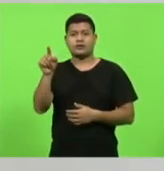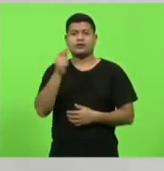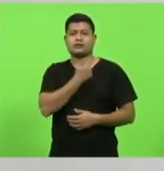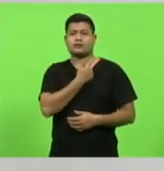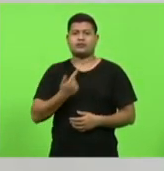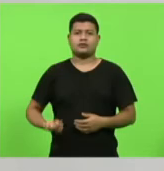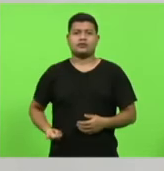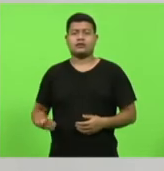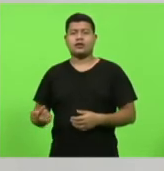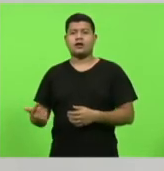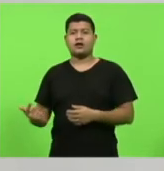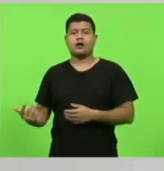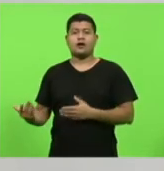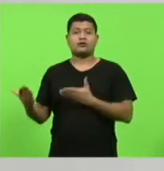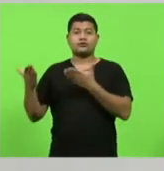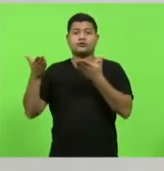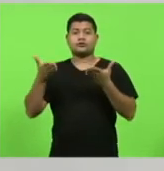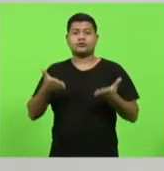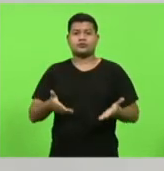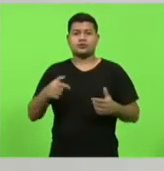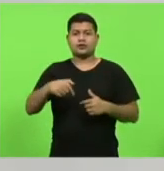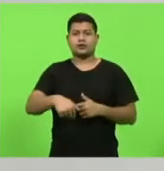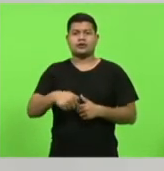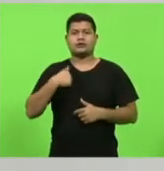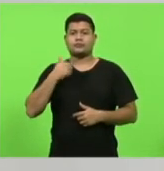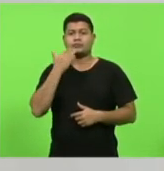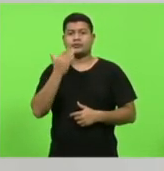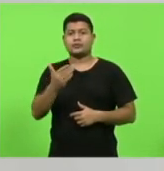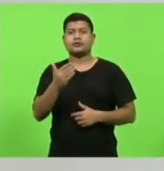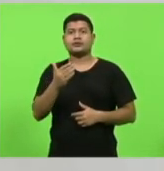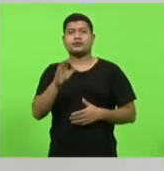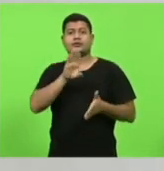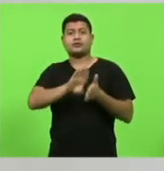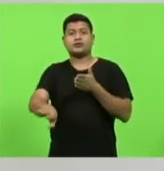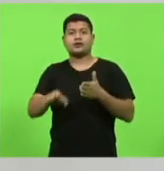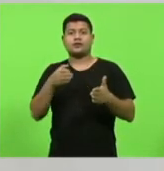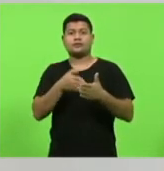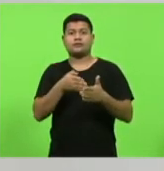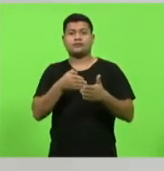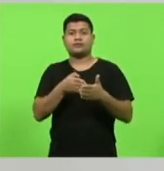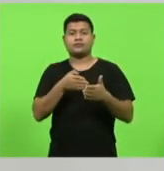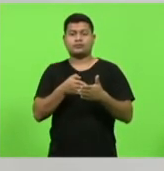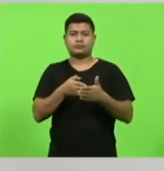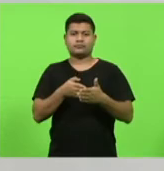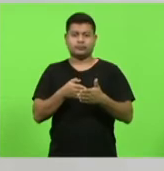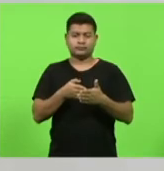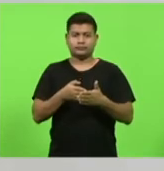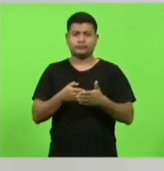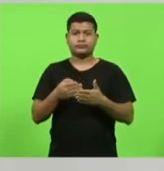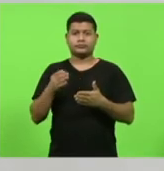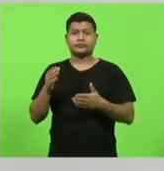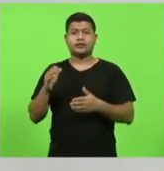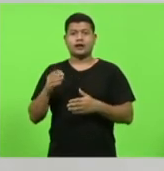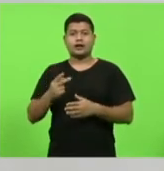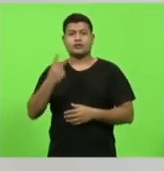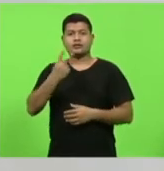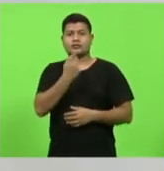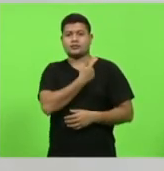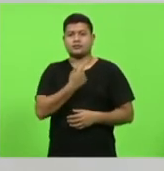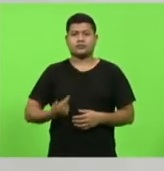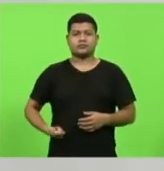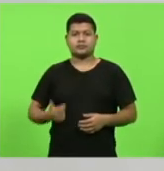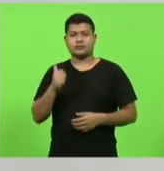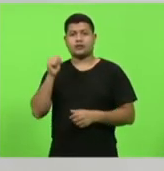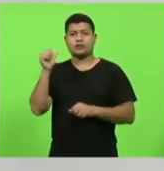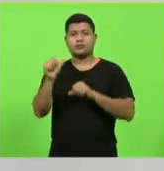nesta casa pedir para que seja derrubado um veto colocado pela vice-governadora de um